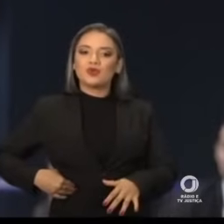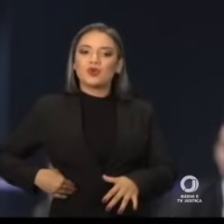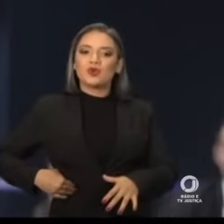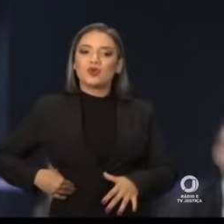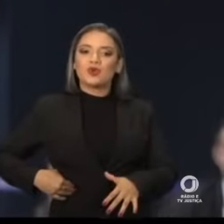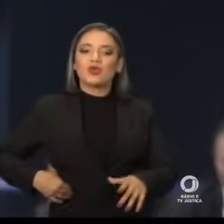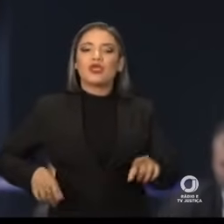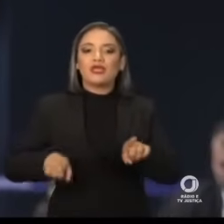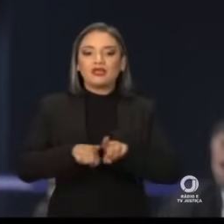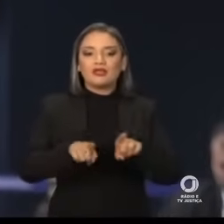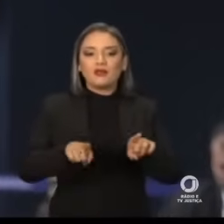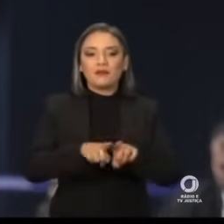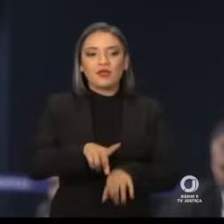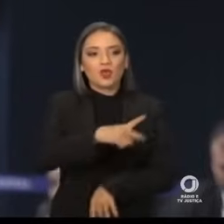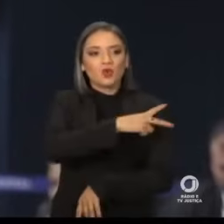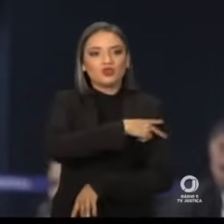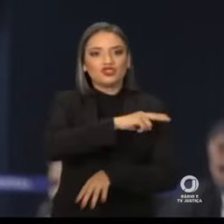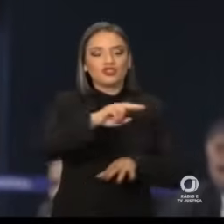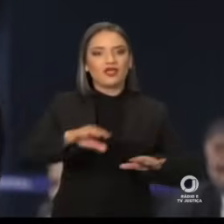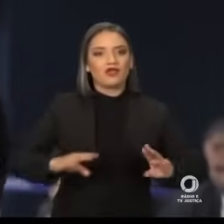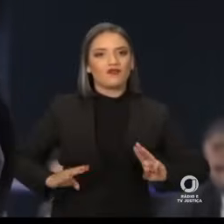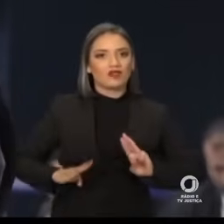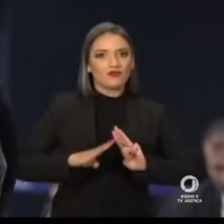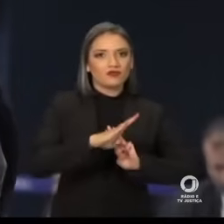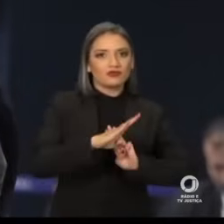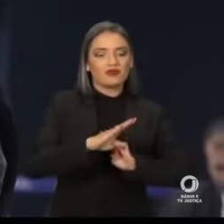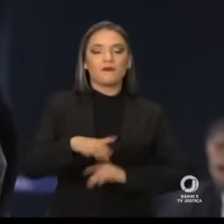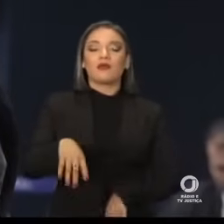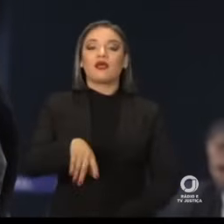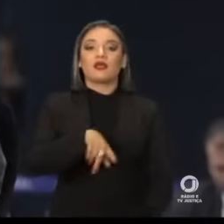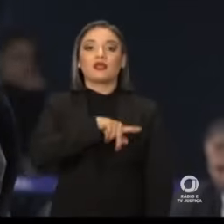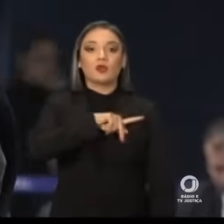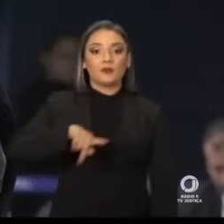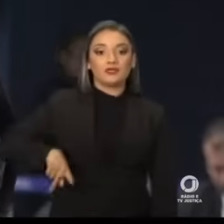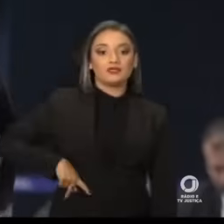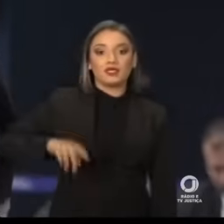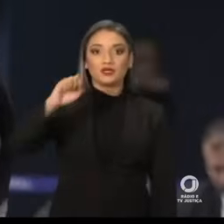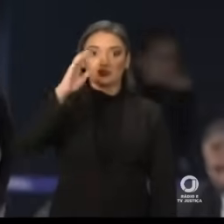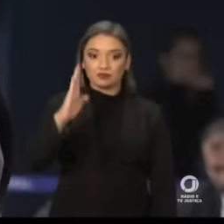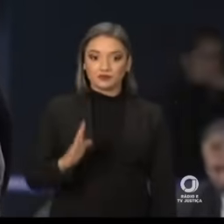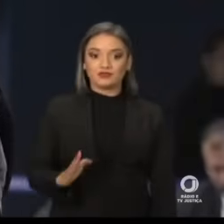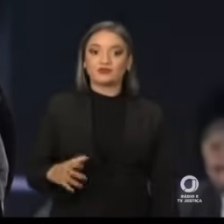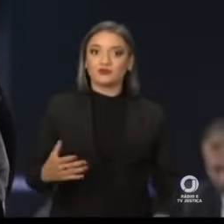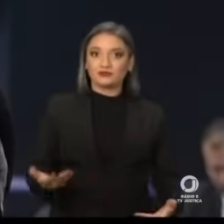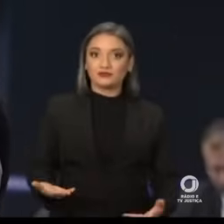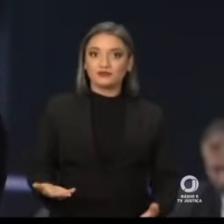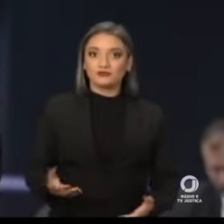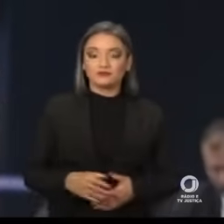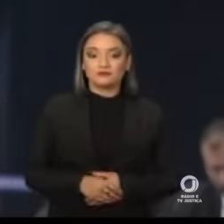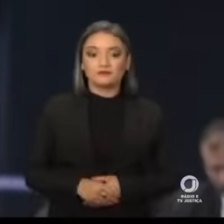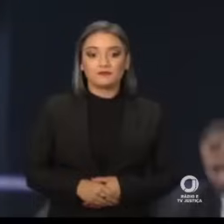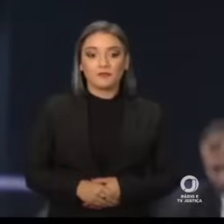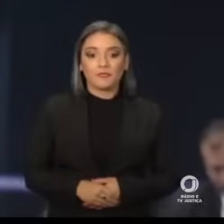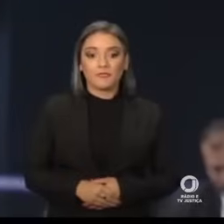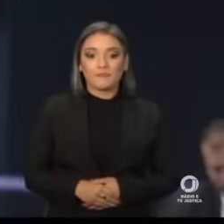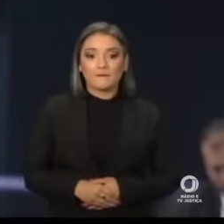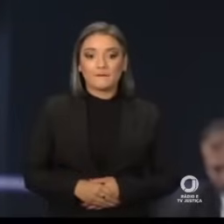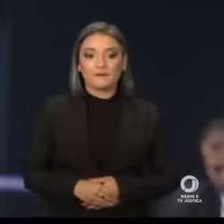das Forças Armadas e um presidente da República, sem nenhum